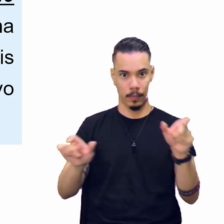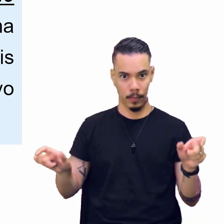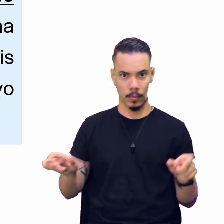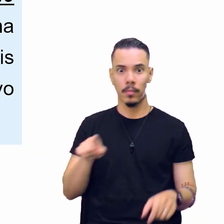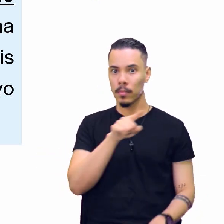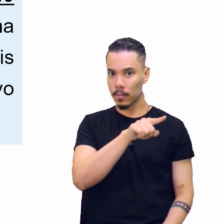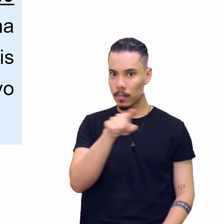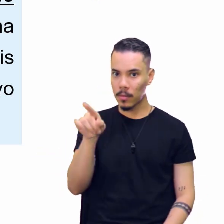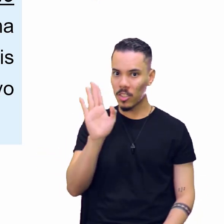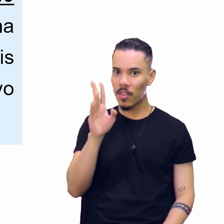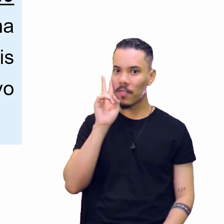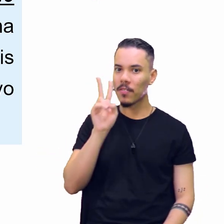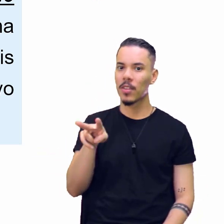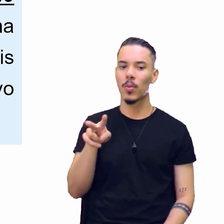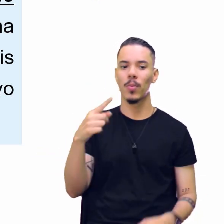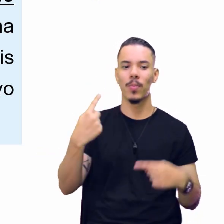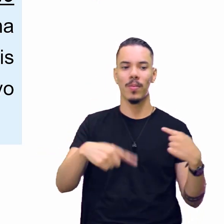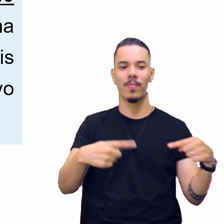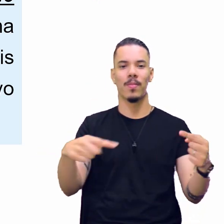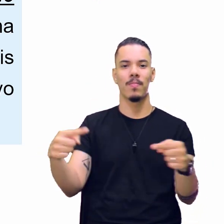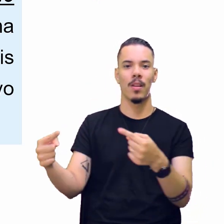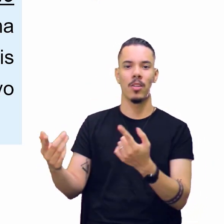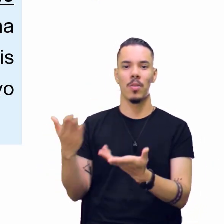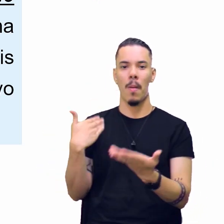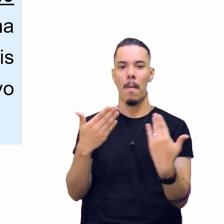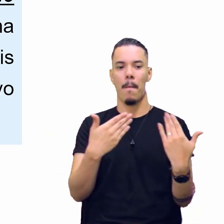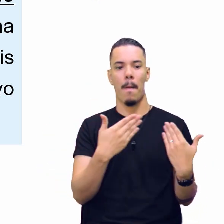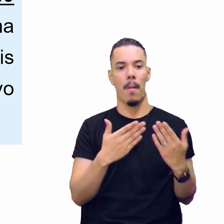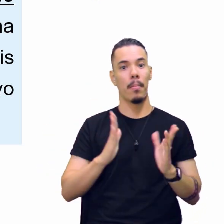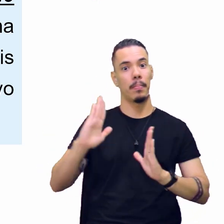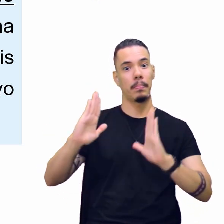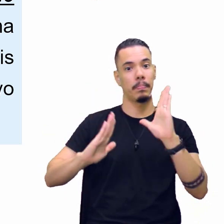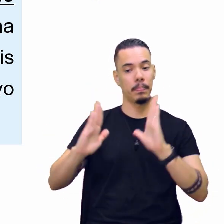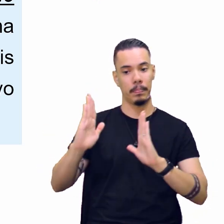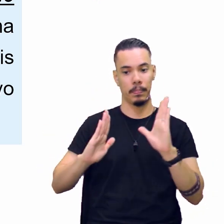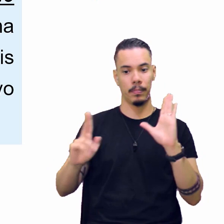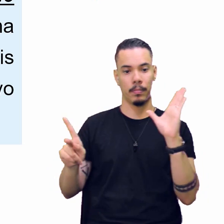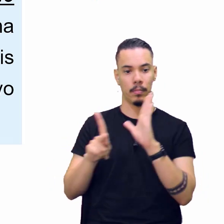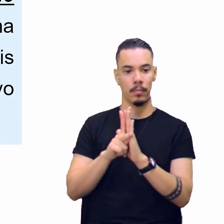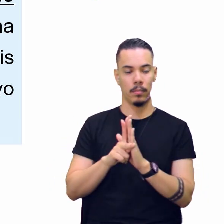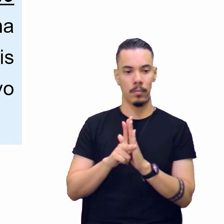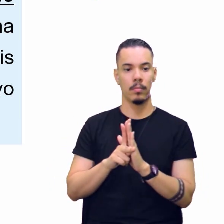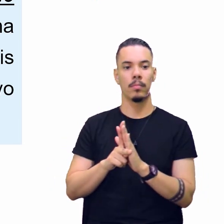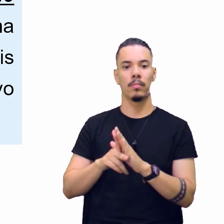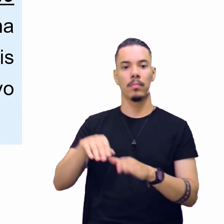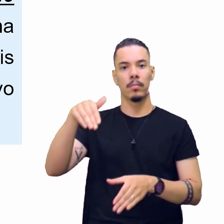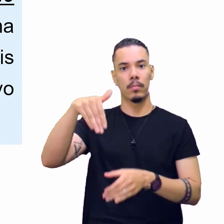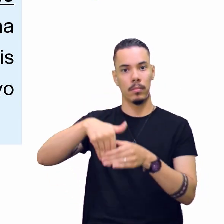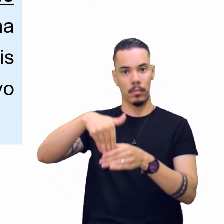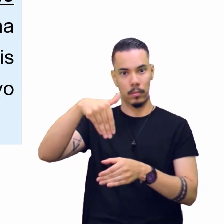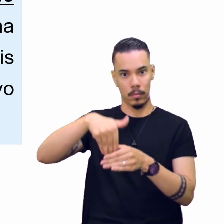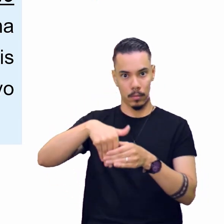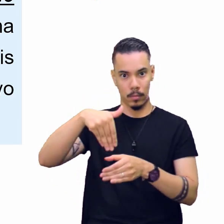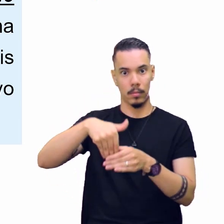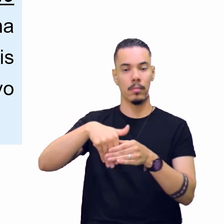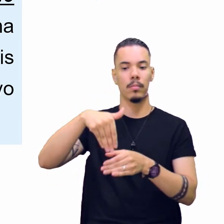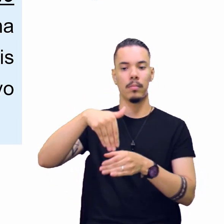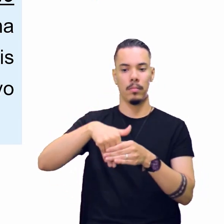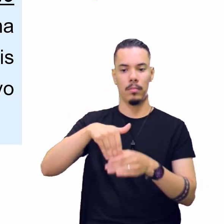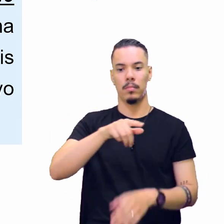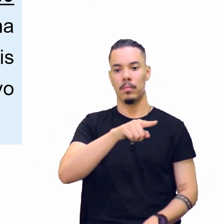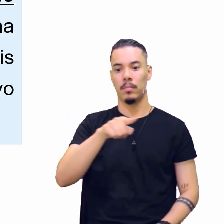Já viu algum debate ao público? No período de eleição, no período